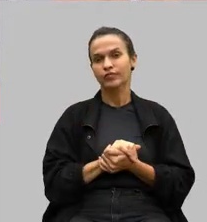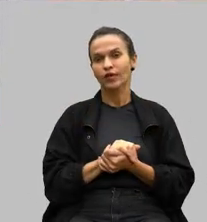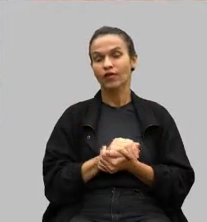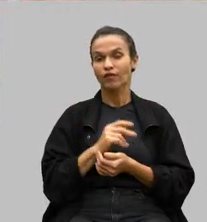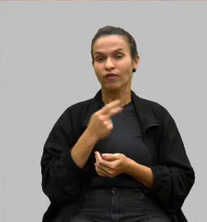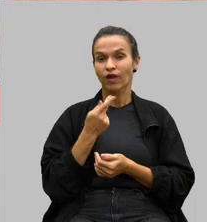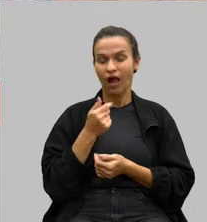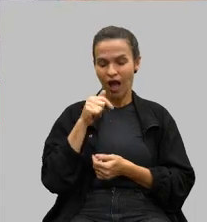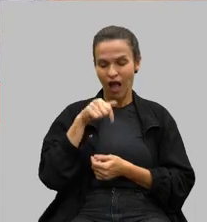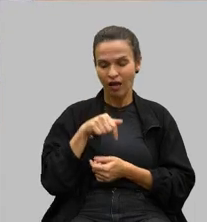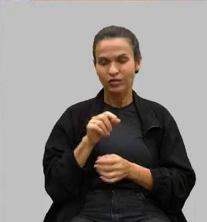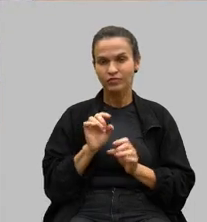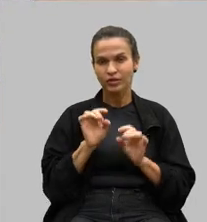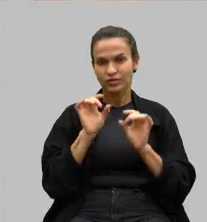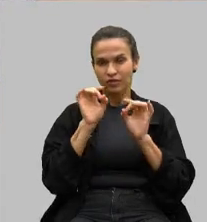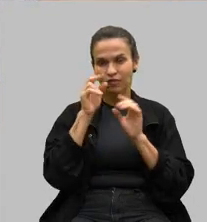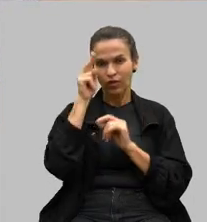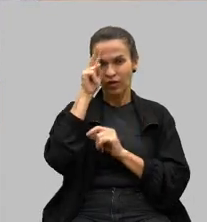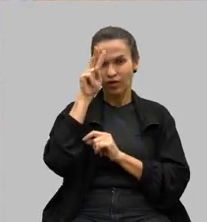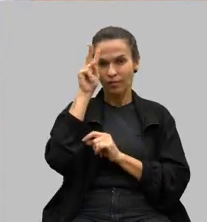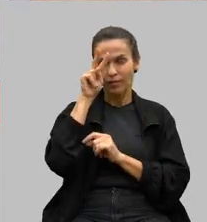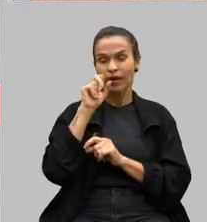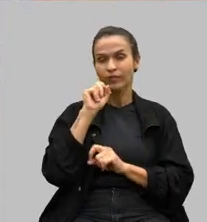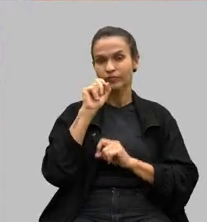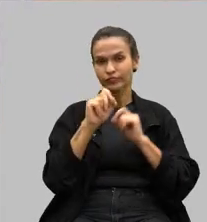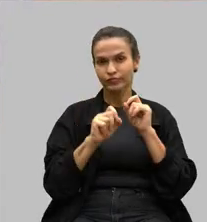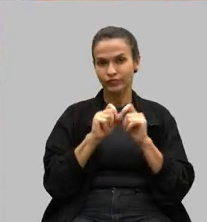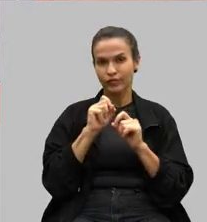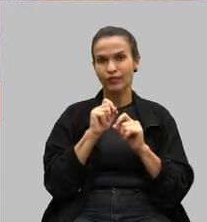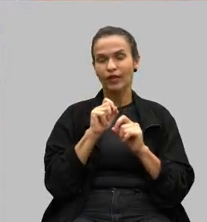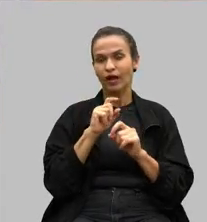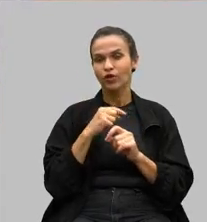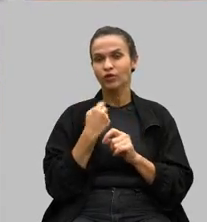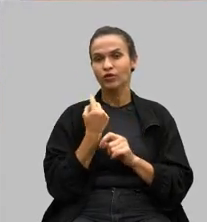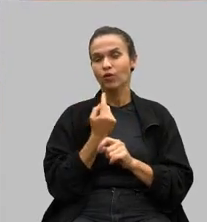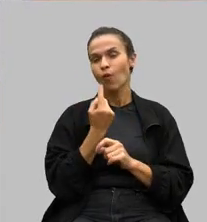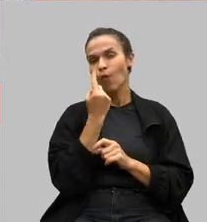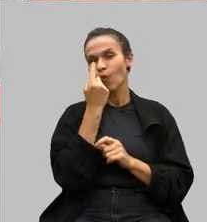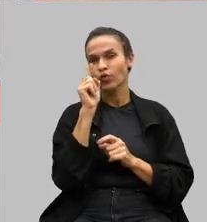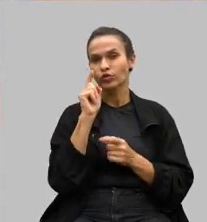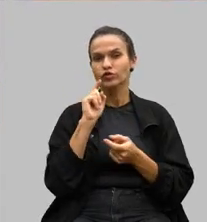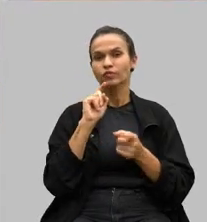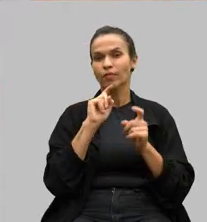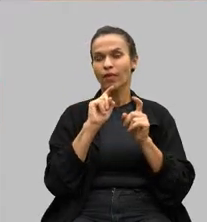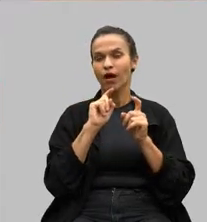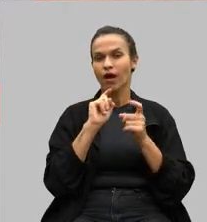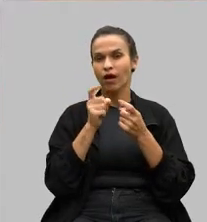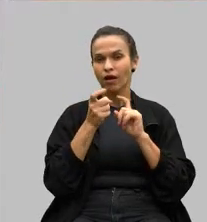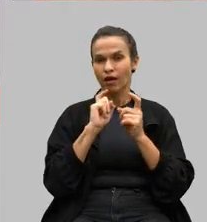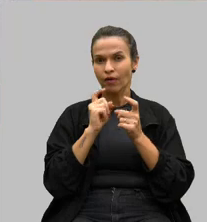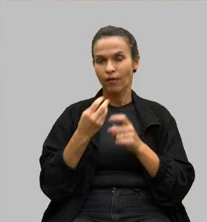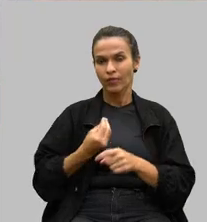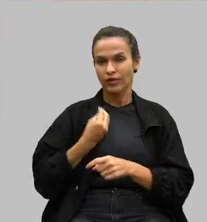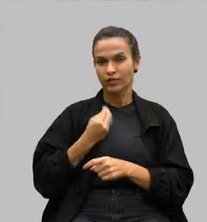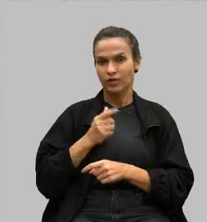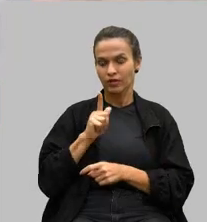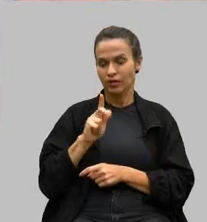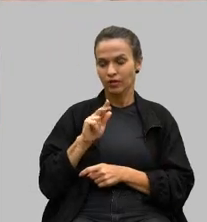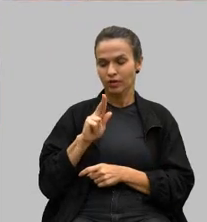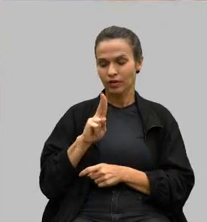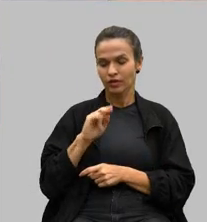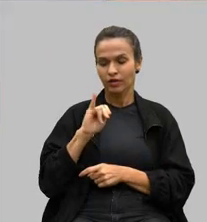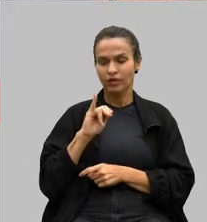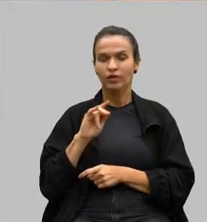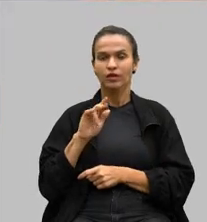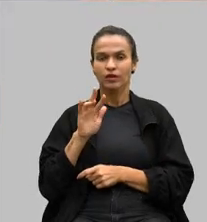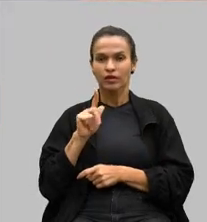que aqui especialmente eu vou lembrar da nossa última audiência com a presença do Guilherme Fiúza que ele